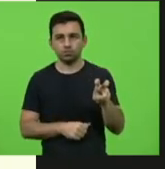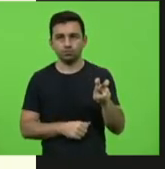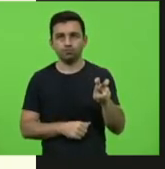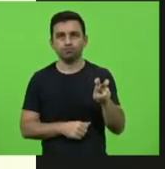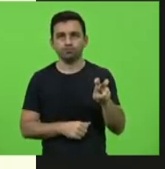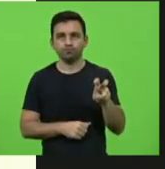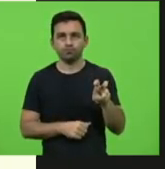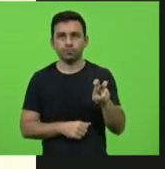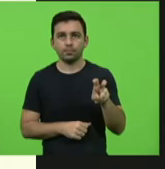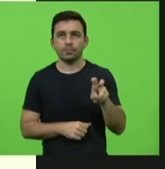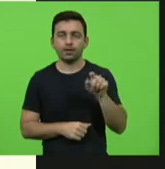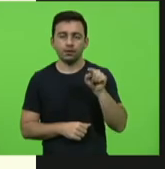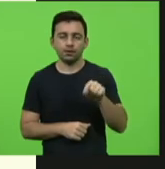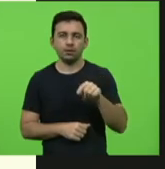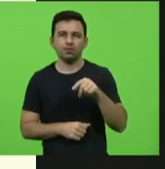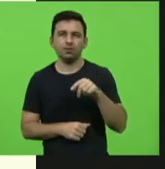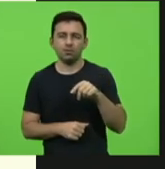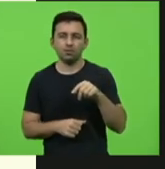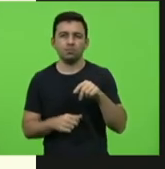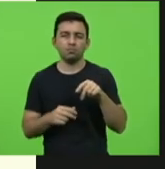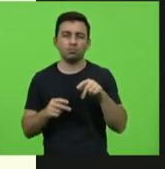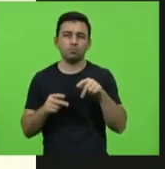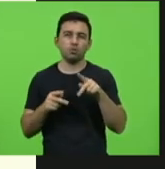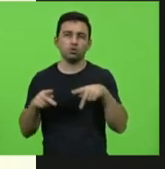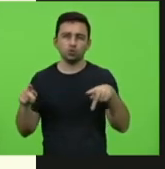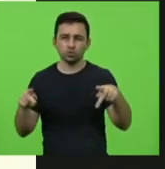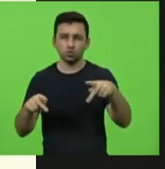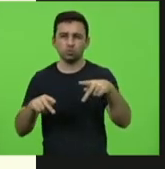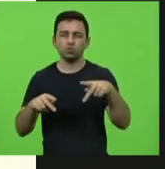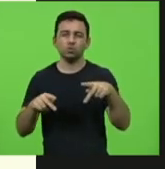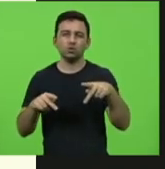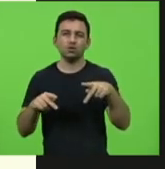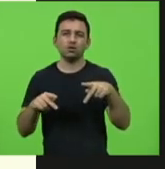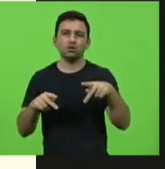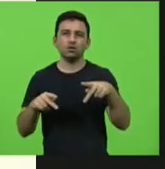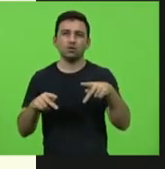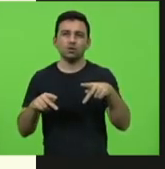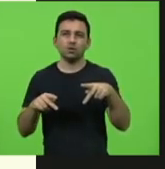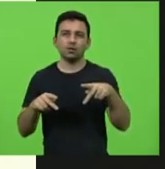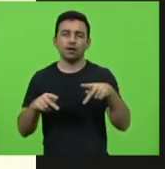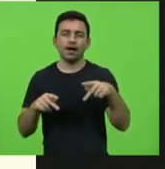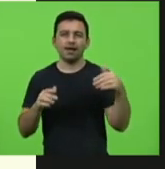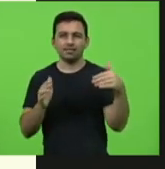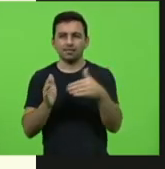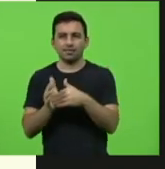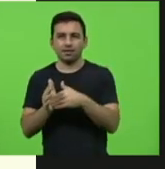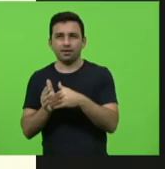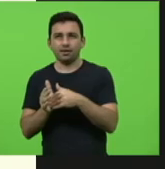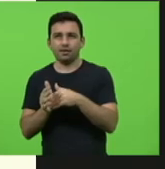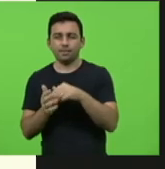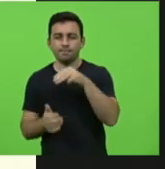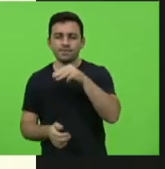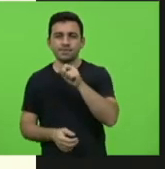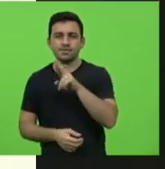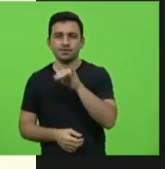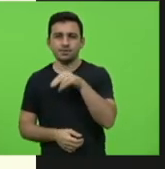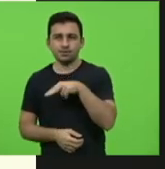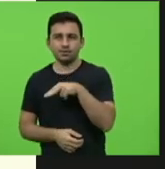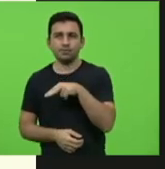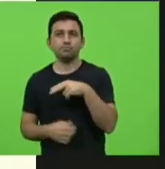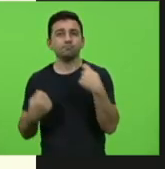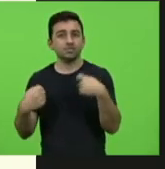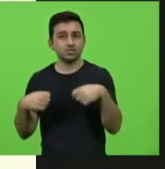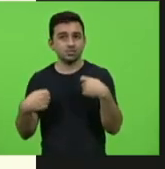de Poço Redondo ou do acesso da 470 a Mirim Doce, o ideal seria ter um